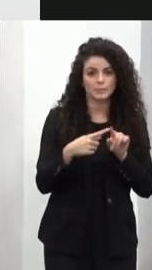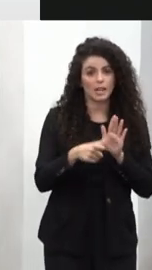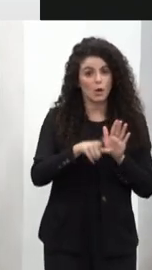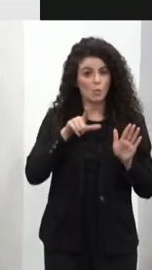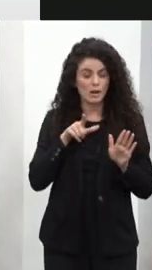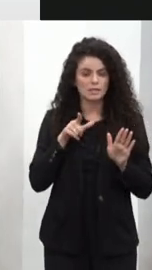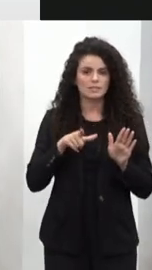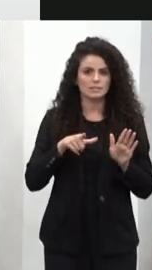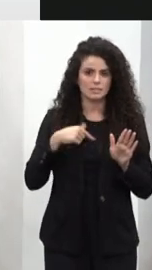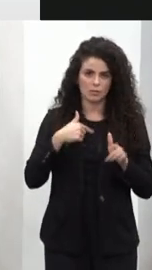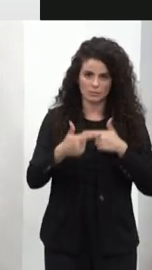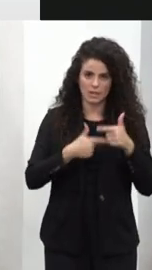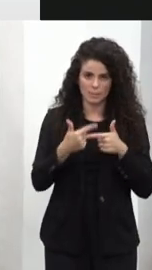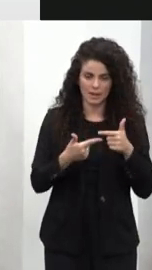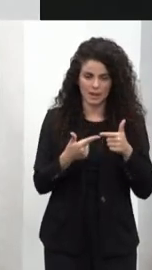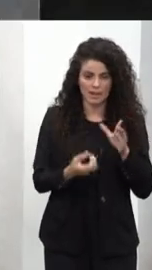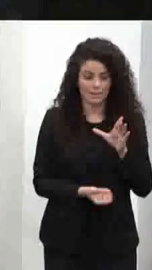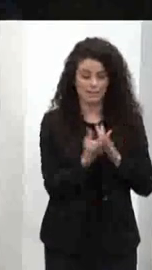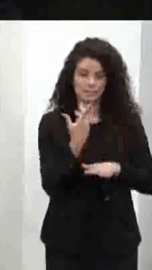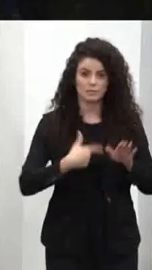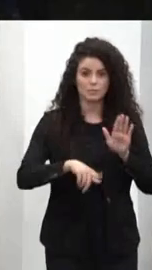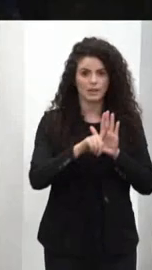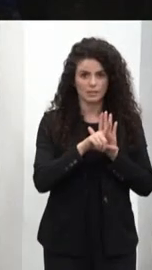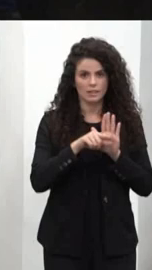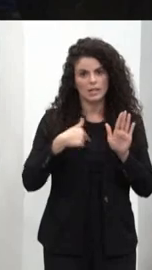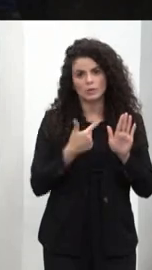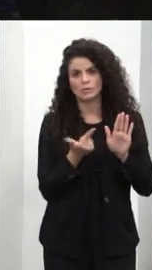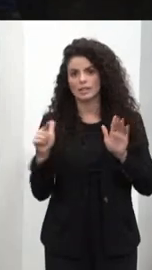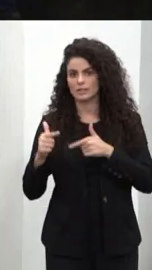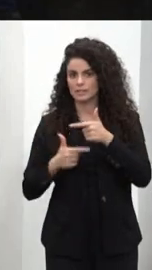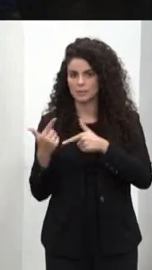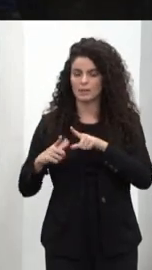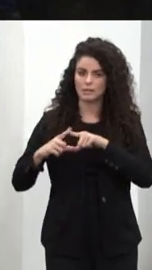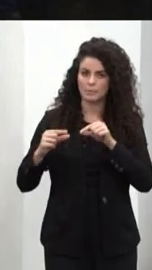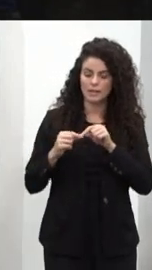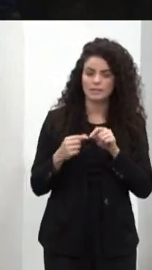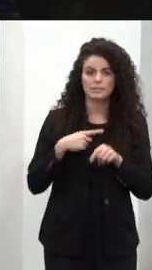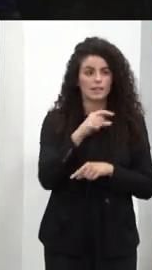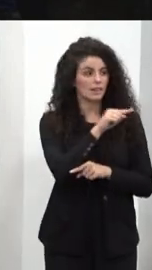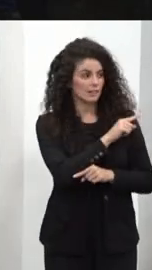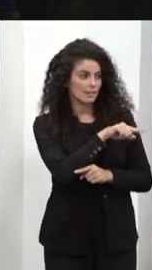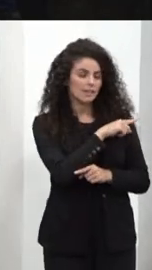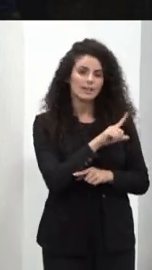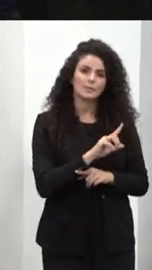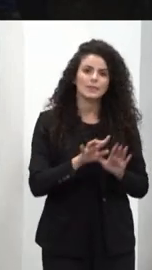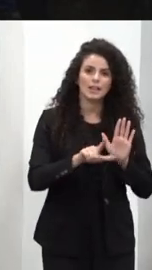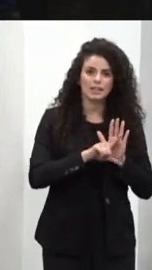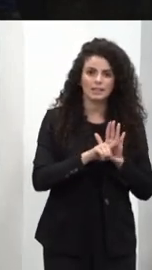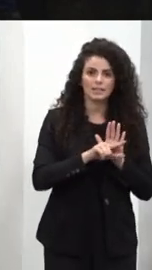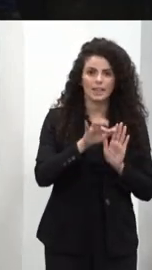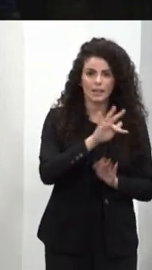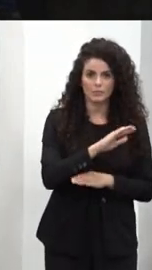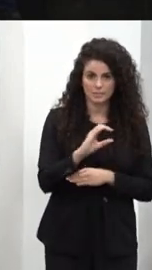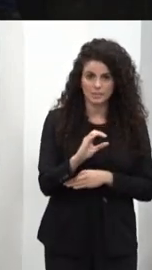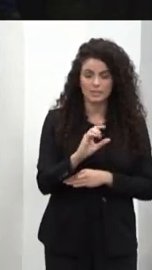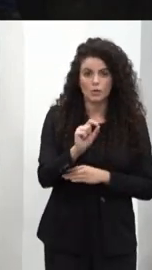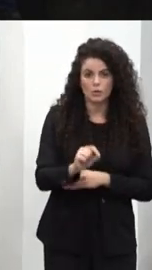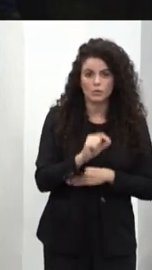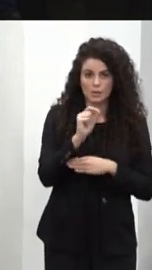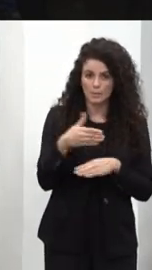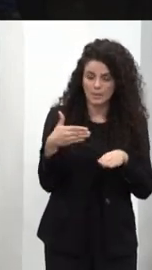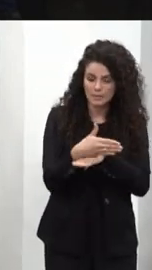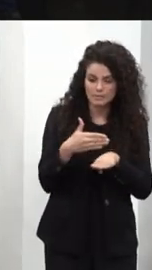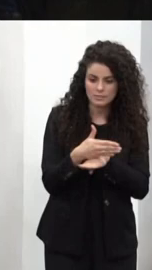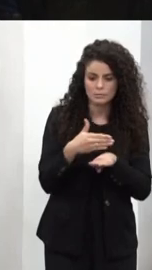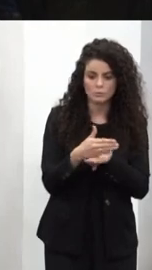contribuição para a criação do texto da Lei eu estava em outra ocasião tava trabalhando de Brasília e aqui o pessoal deve ser ser estava participando ativamente algumas das